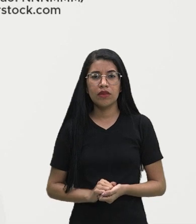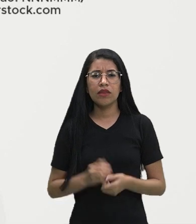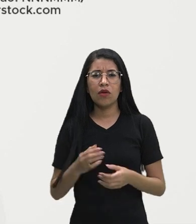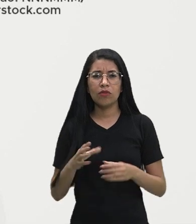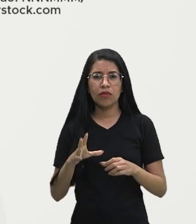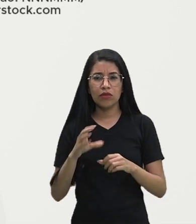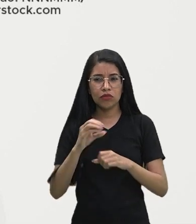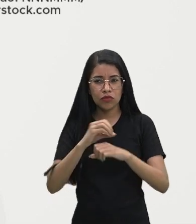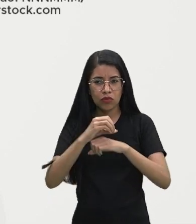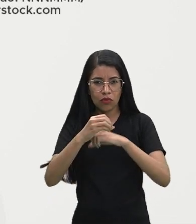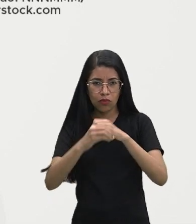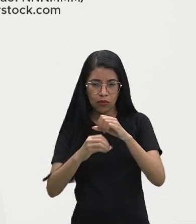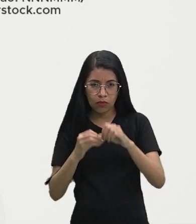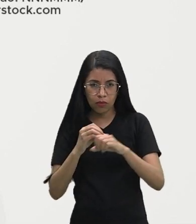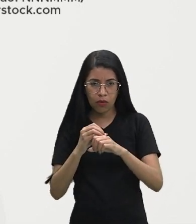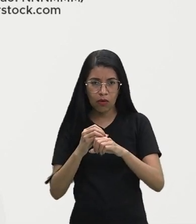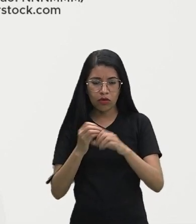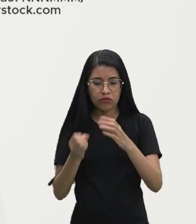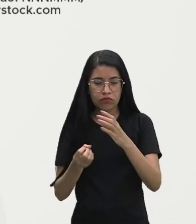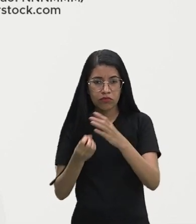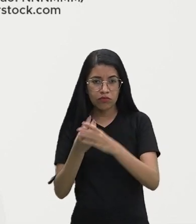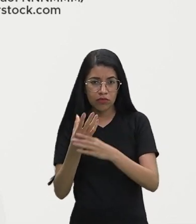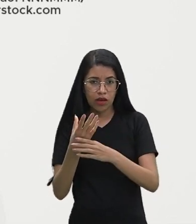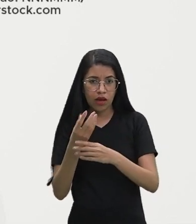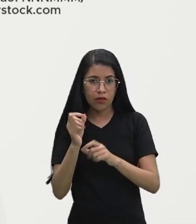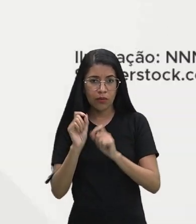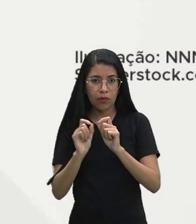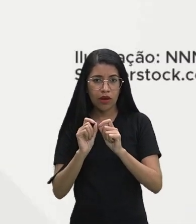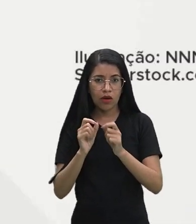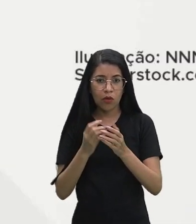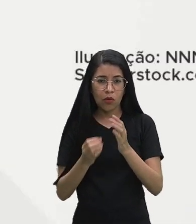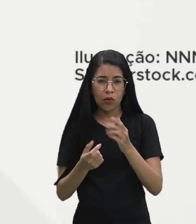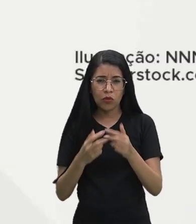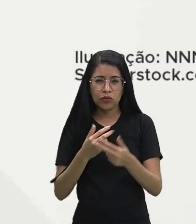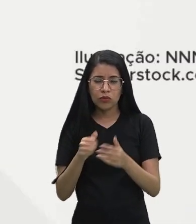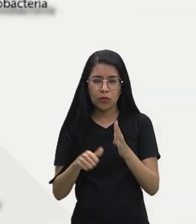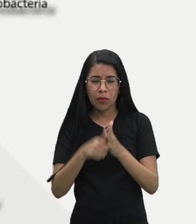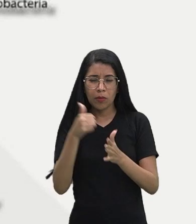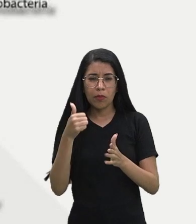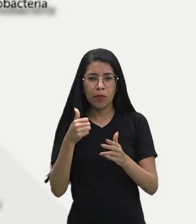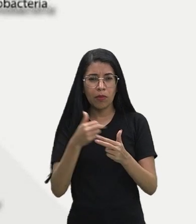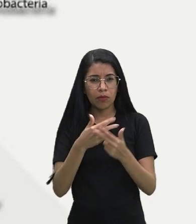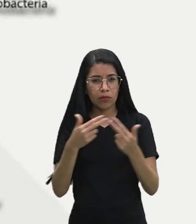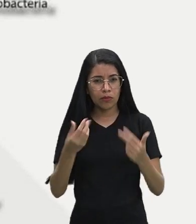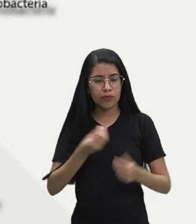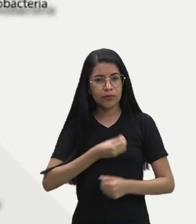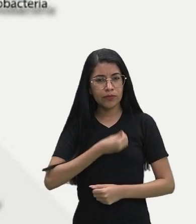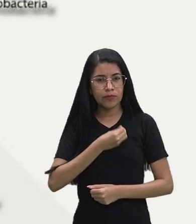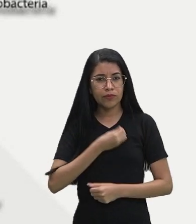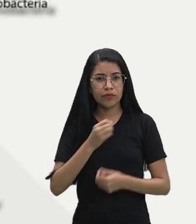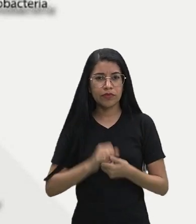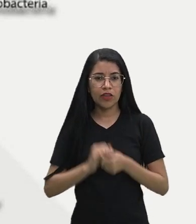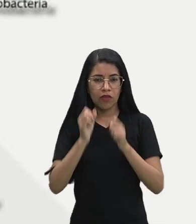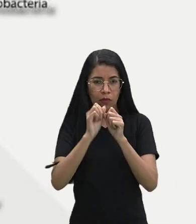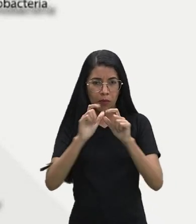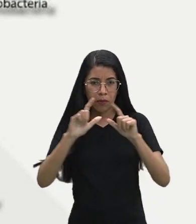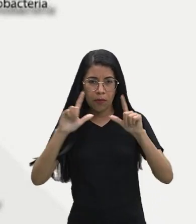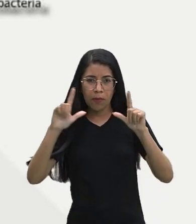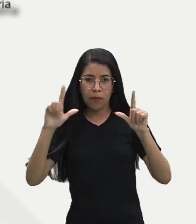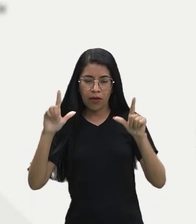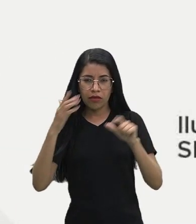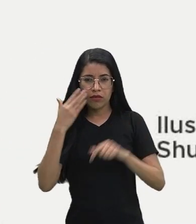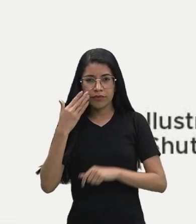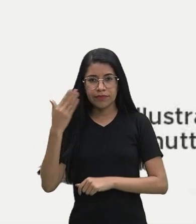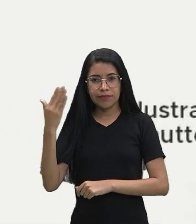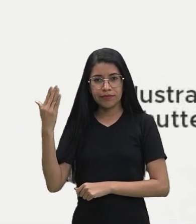compostos orgânicos deram origem aos primeiros seres vivos, ok? Eu vou aumentar aqui um pouquinho, tá?